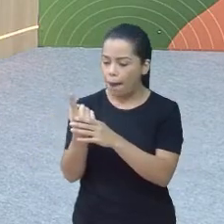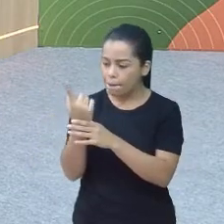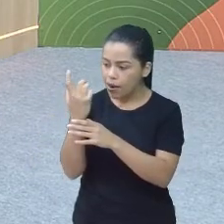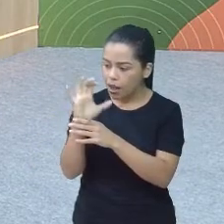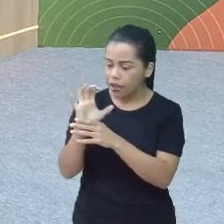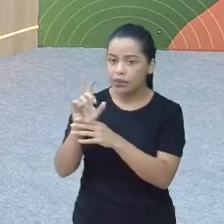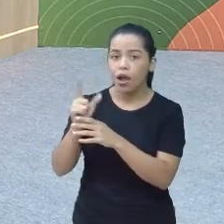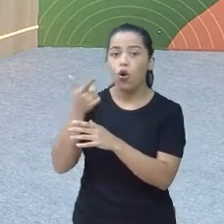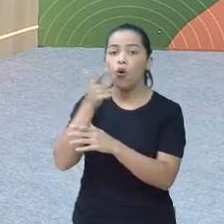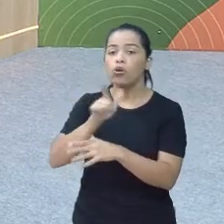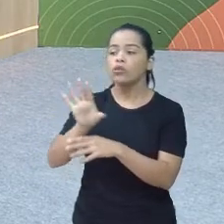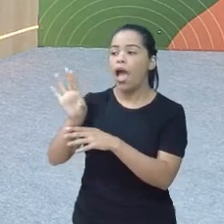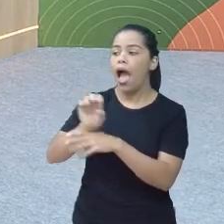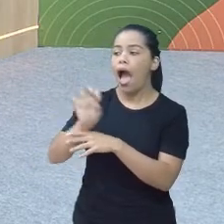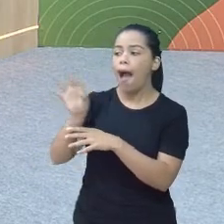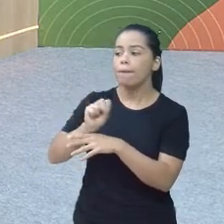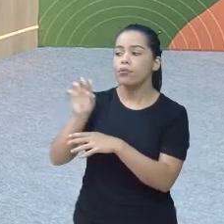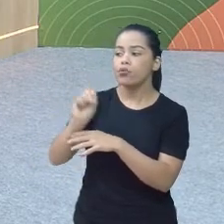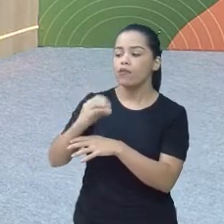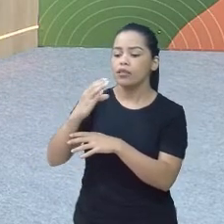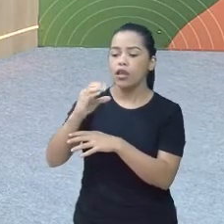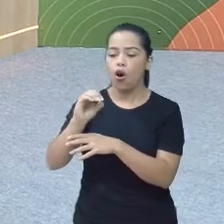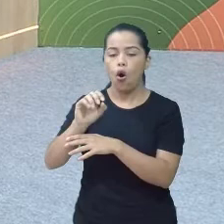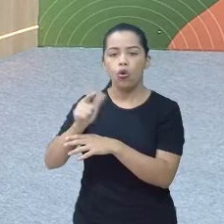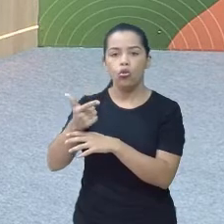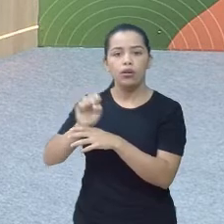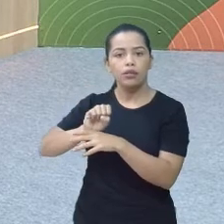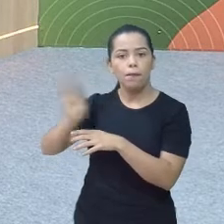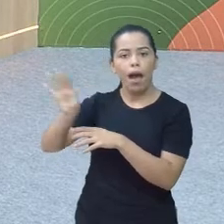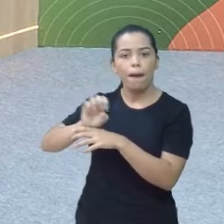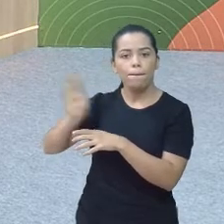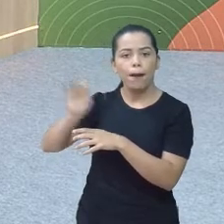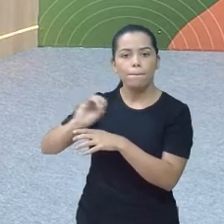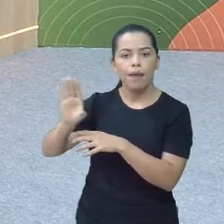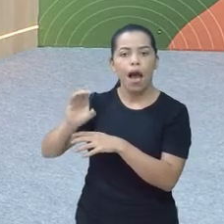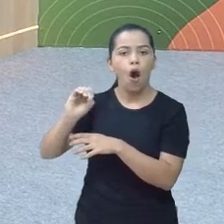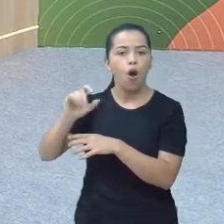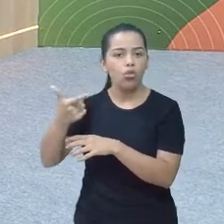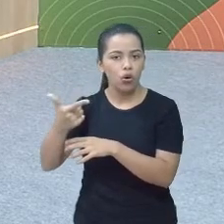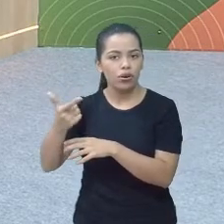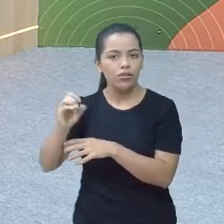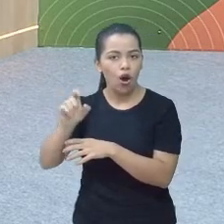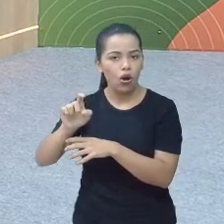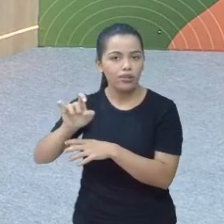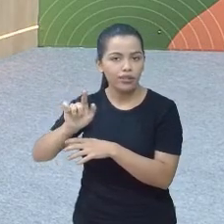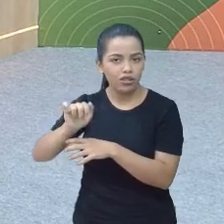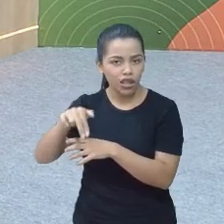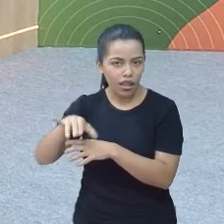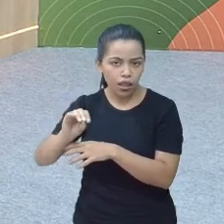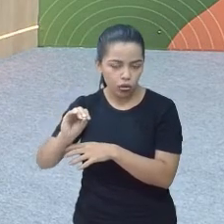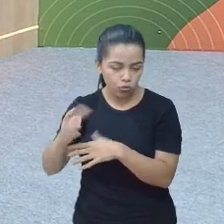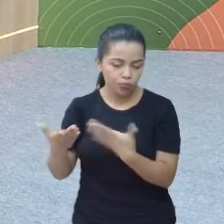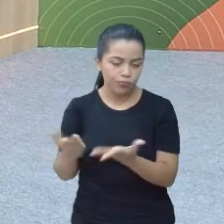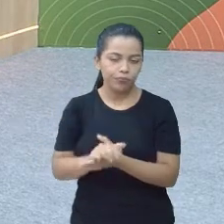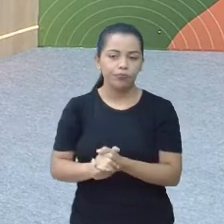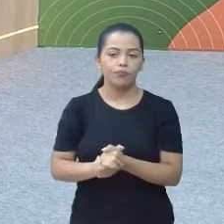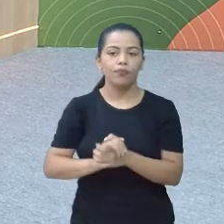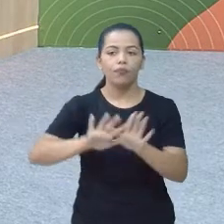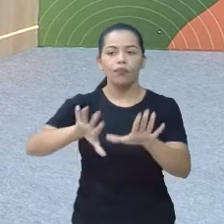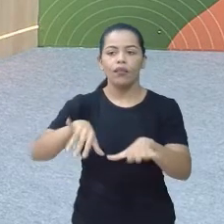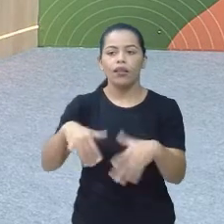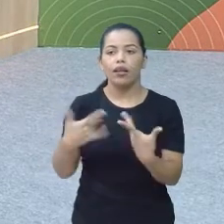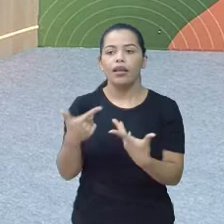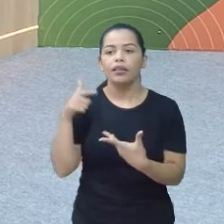absorvem CO2 e liberam oxigênio, liberam O2. Então, esse é o tipo de planta adaptada pelos cientistas, que ela faz